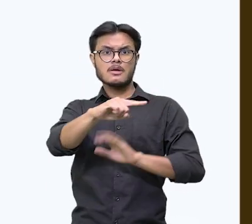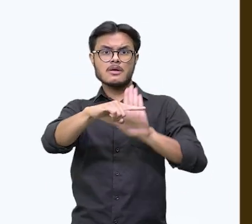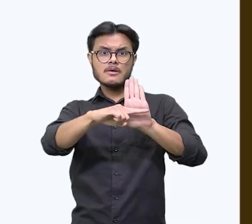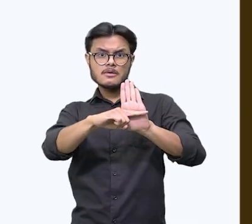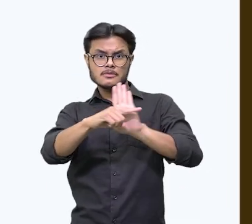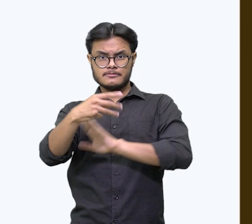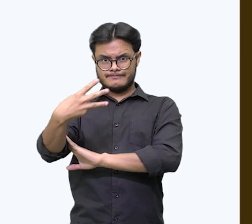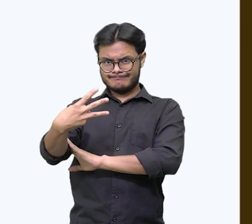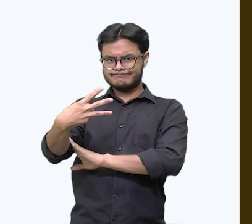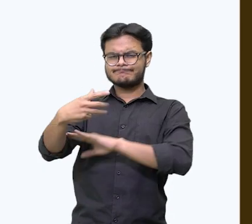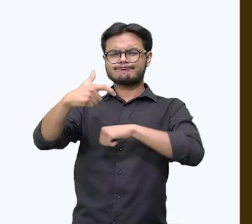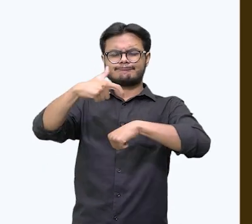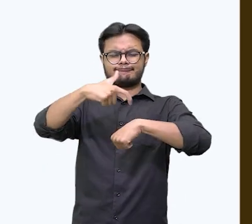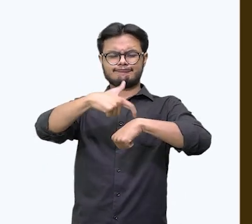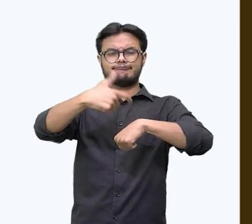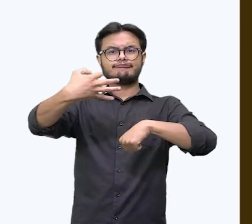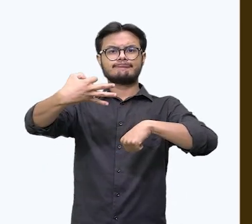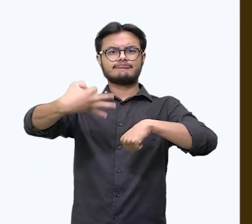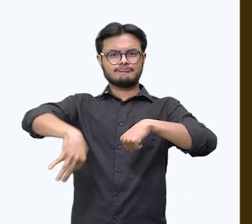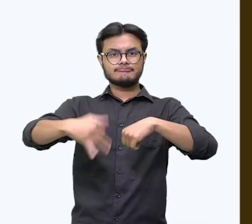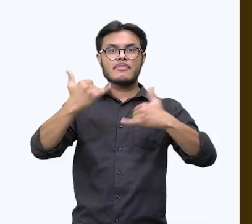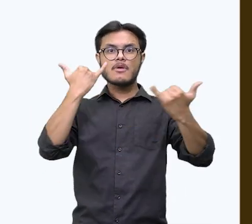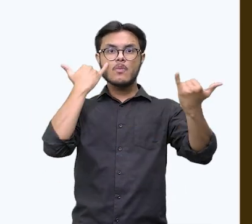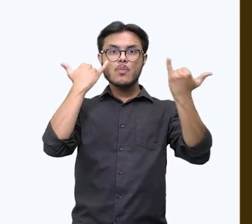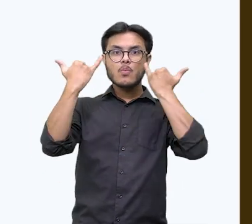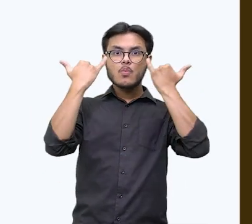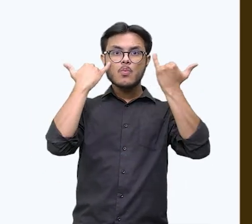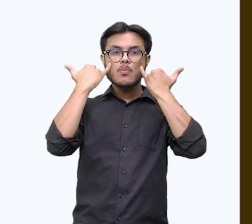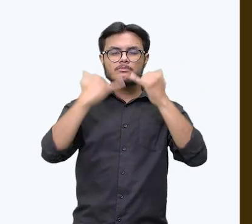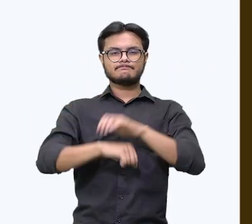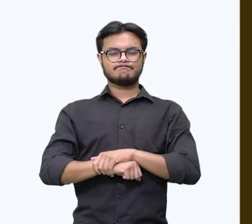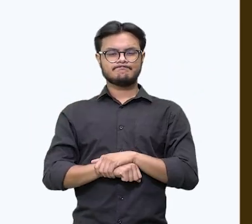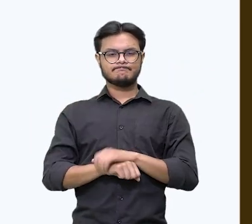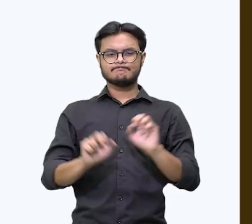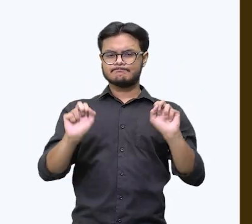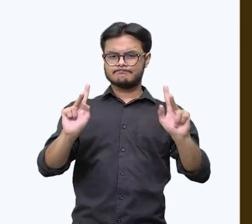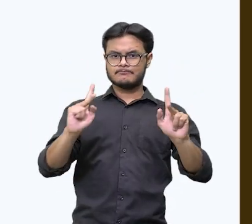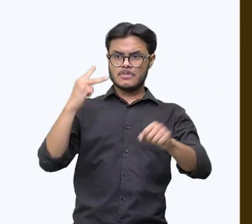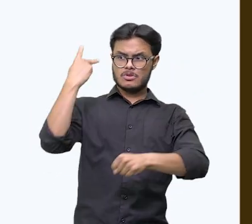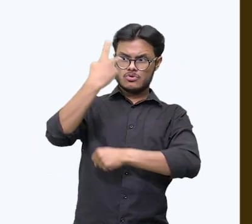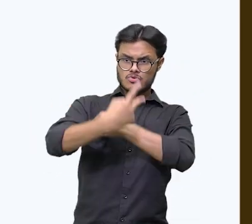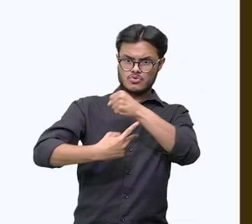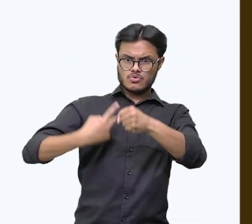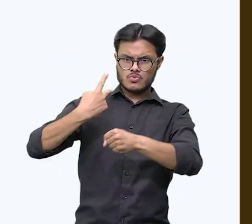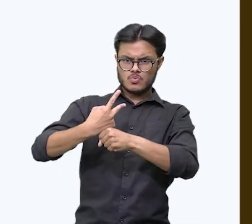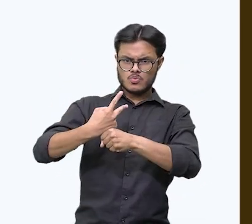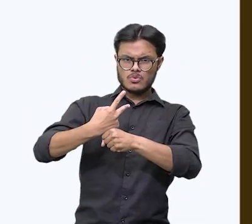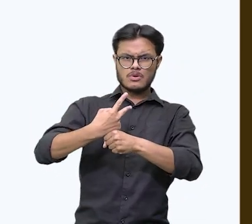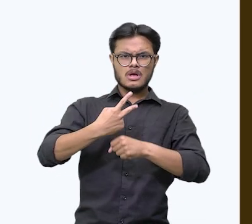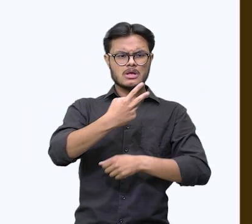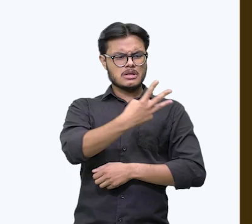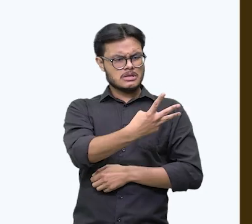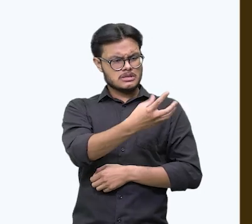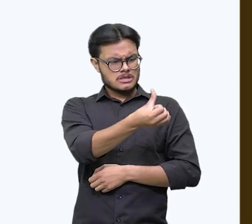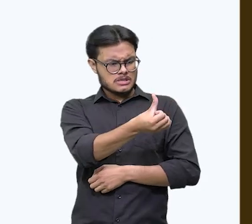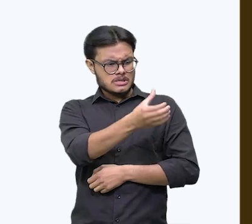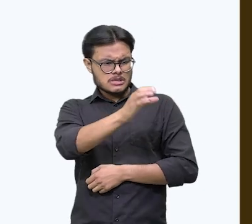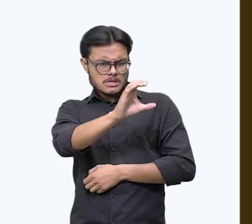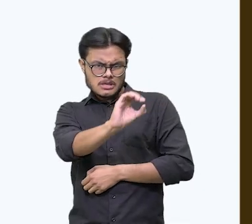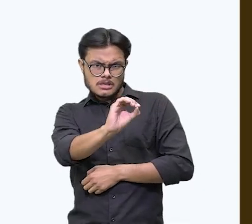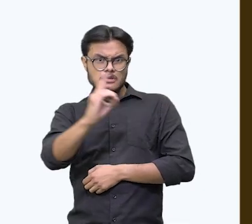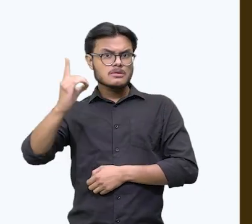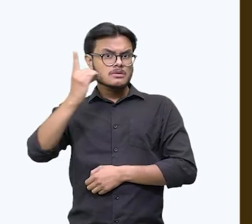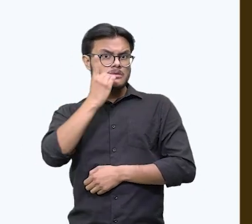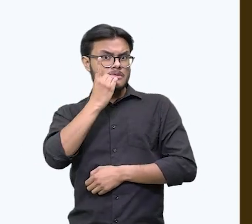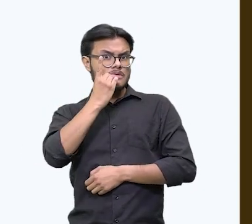de ampere-hora. Né? E como nós temos 2 anos, nós devemos multiplicar por 360 dias